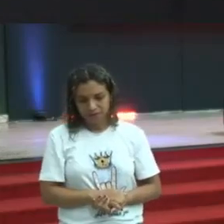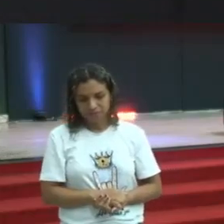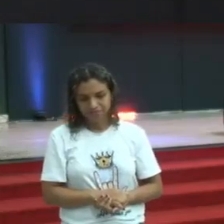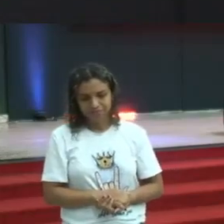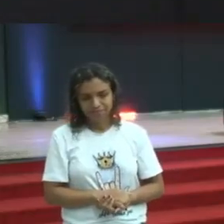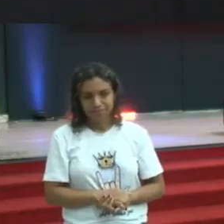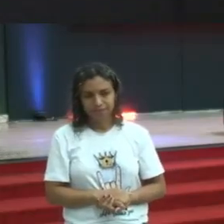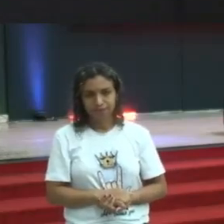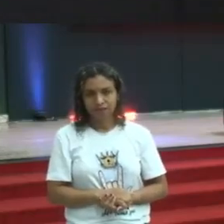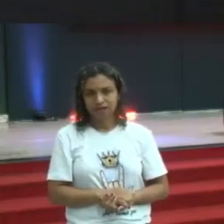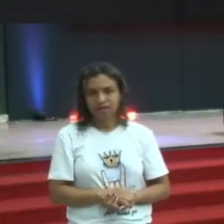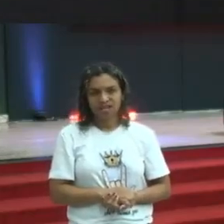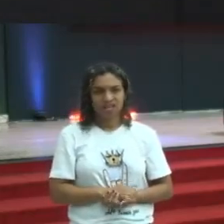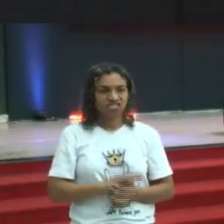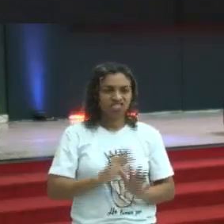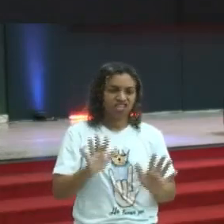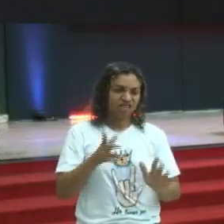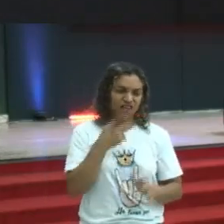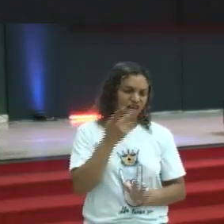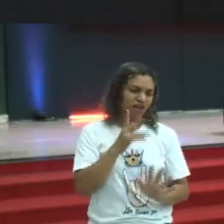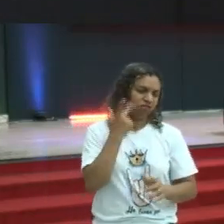até já se conformaram.